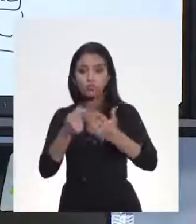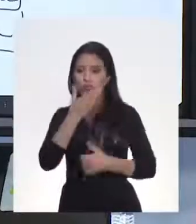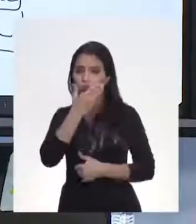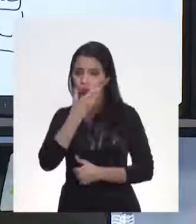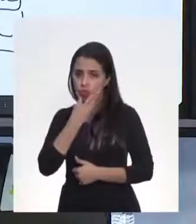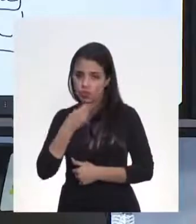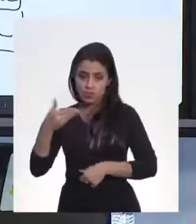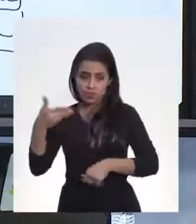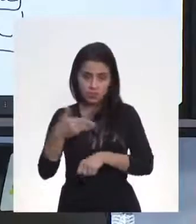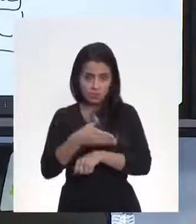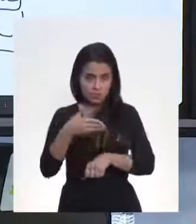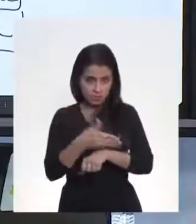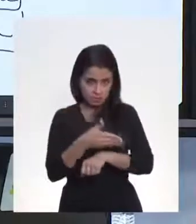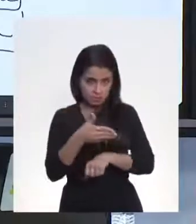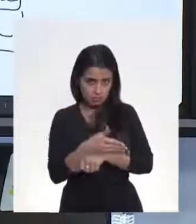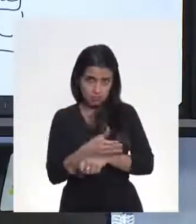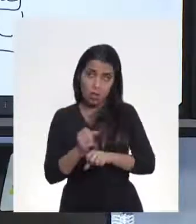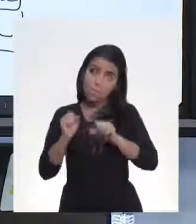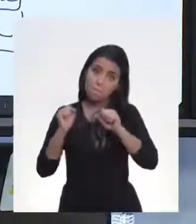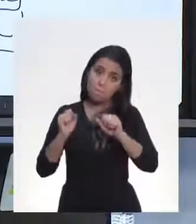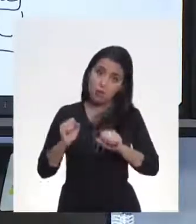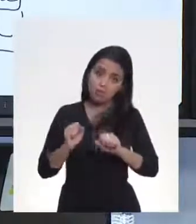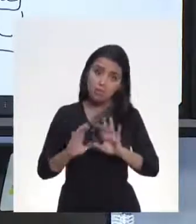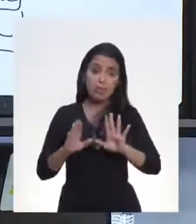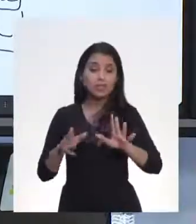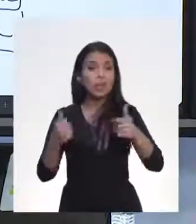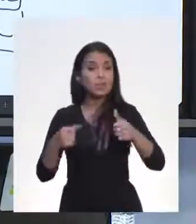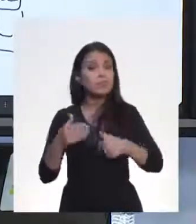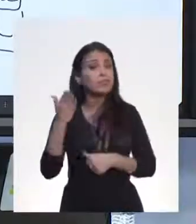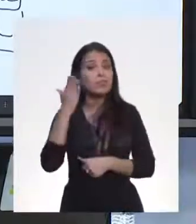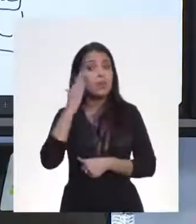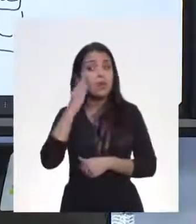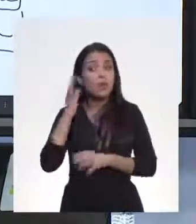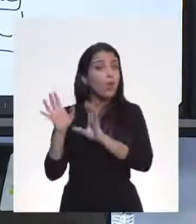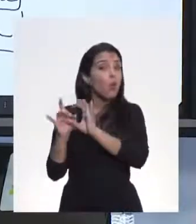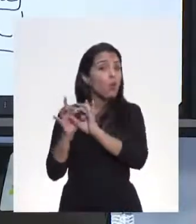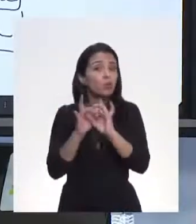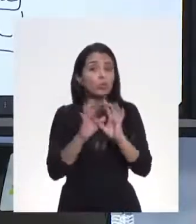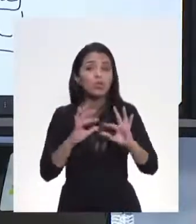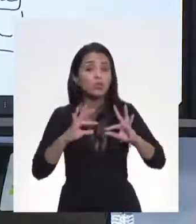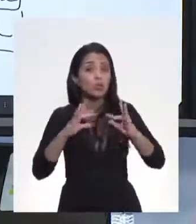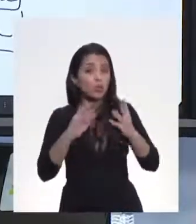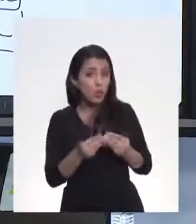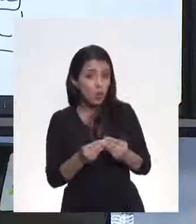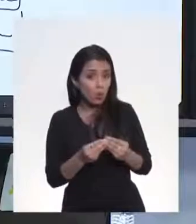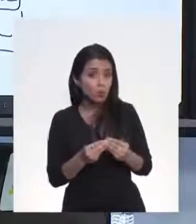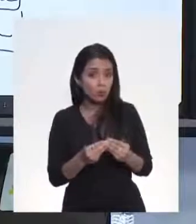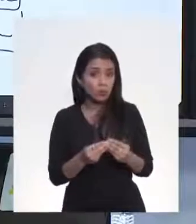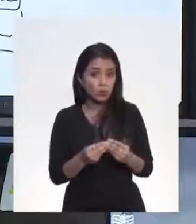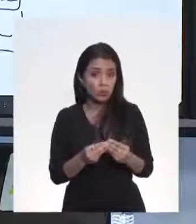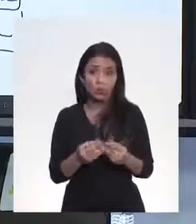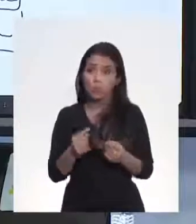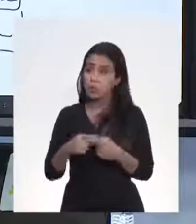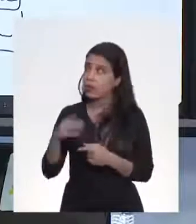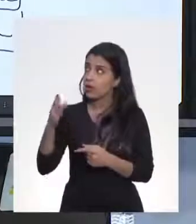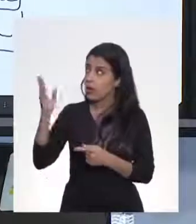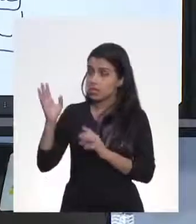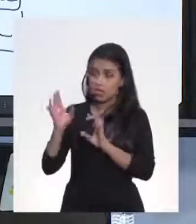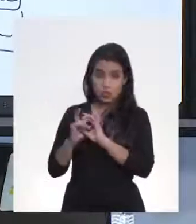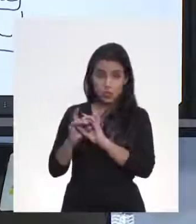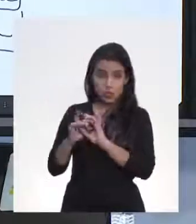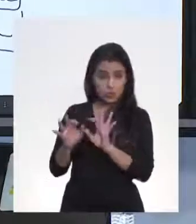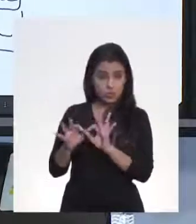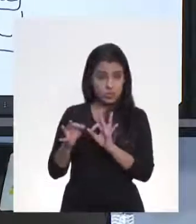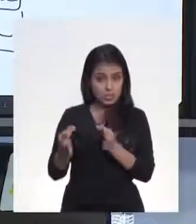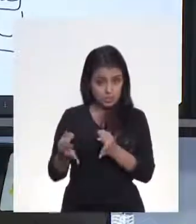na construção, eu posso? Posso, mas eu preciso saber qual é o resto do contexto. Isso certo? aí. Aqui, a gente só com esse contexto é o que a gente tem